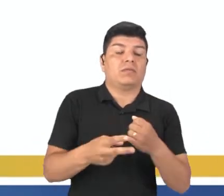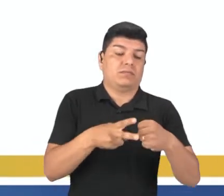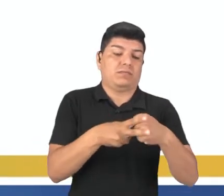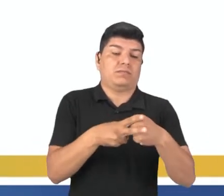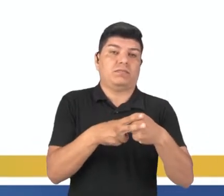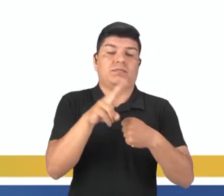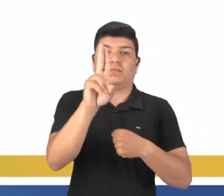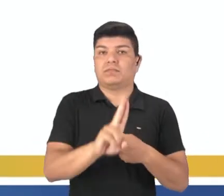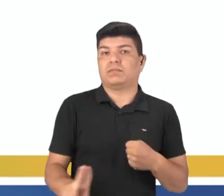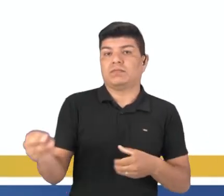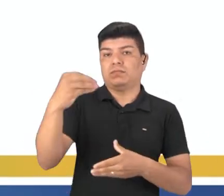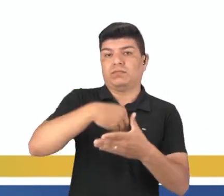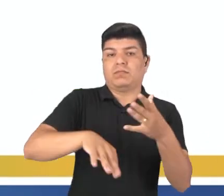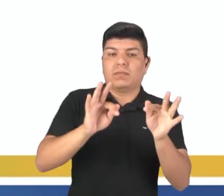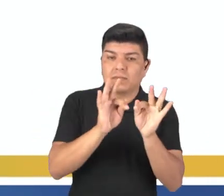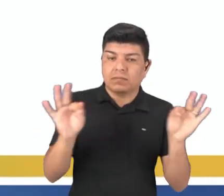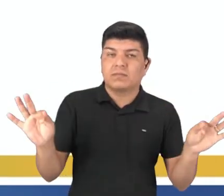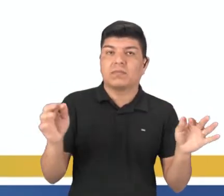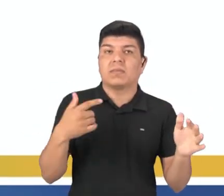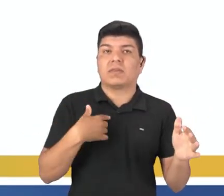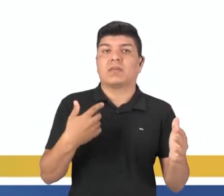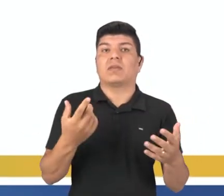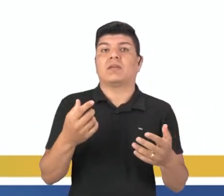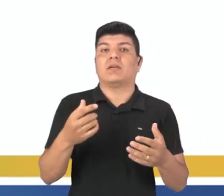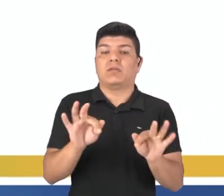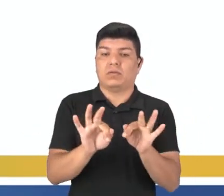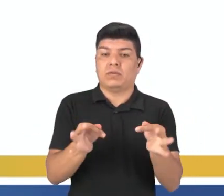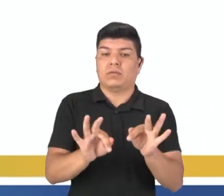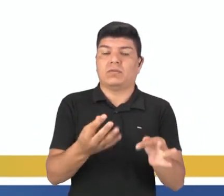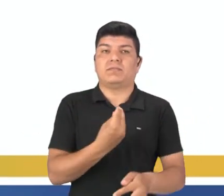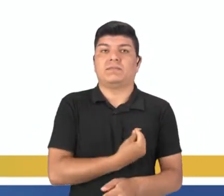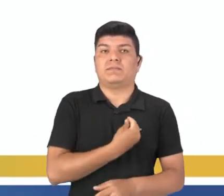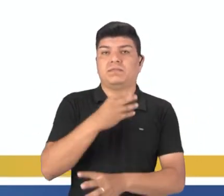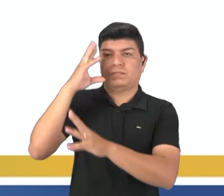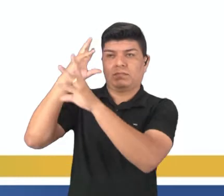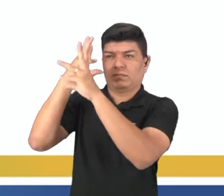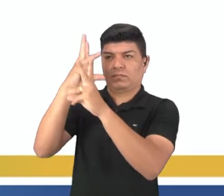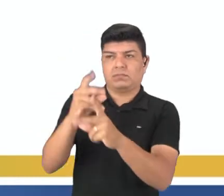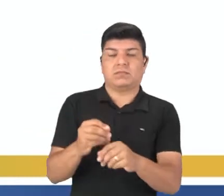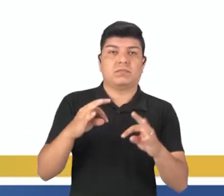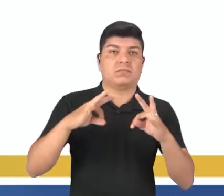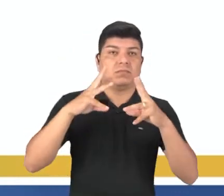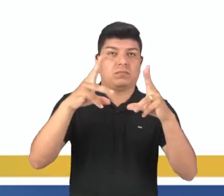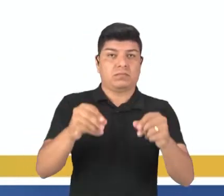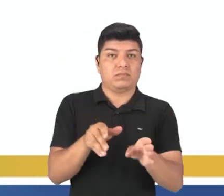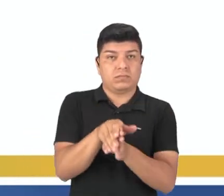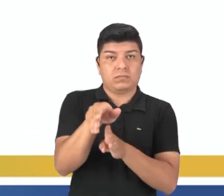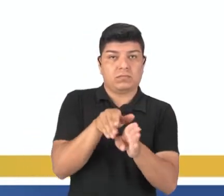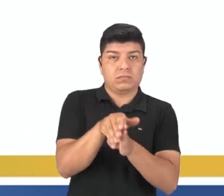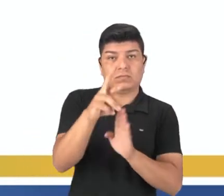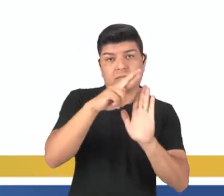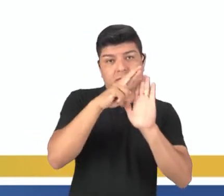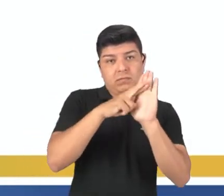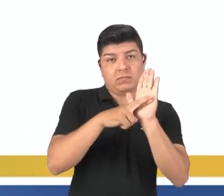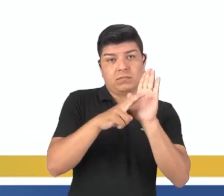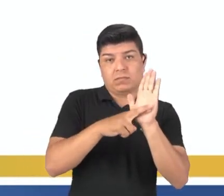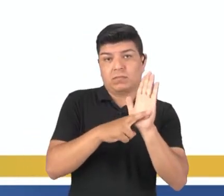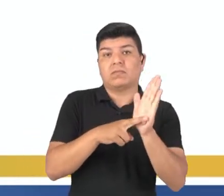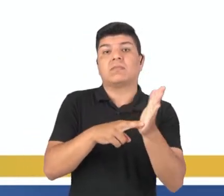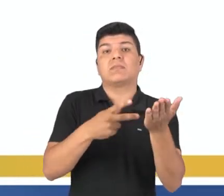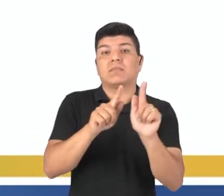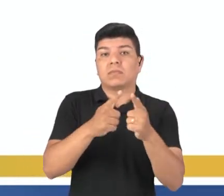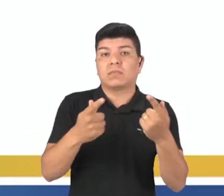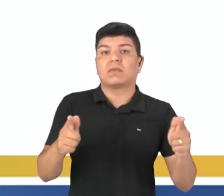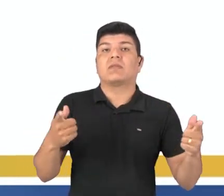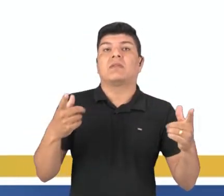esses verbos aplicados dentro de uma frase no Simple Present Relembrando Todas aquelas dicas e regras gramaticais que nós acabamos